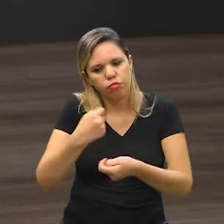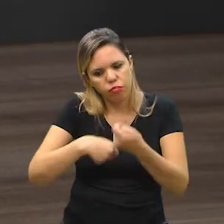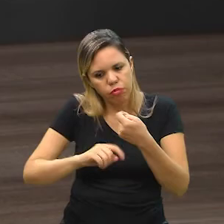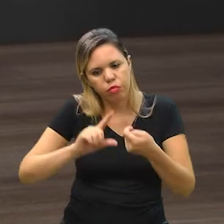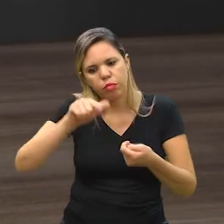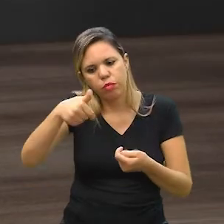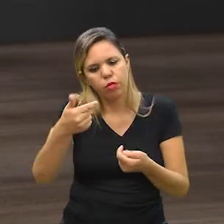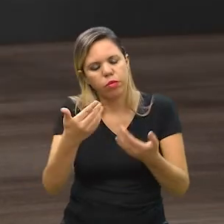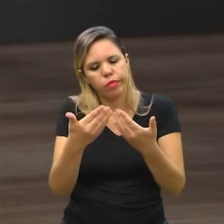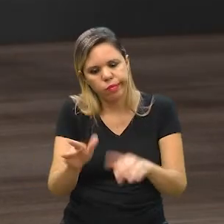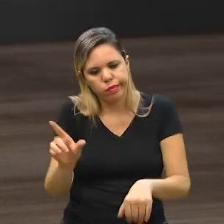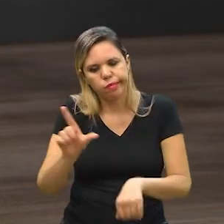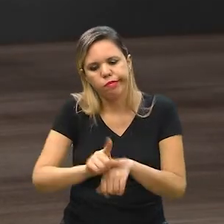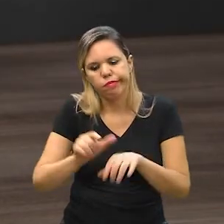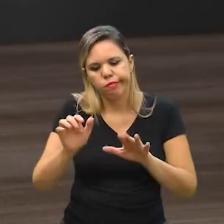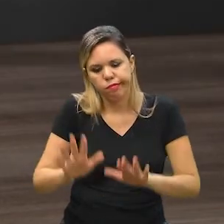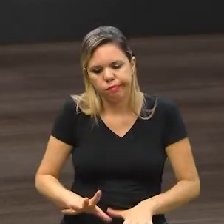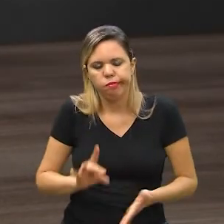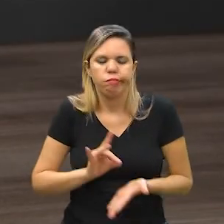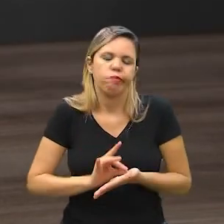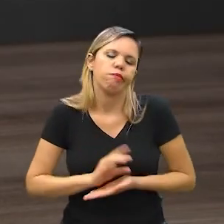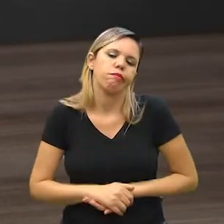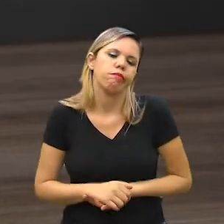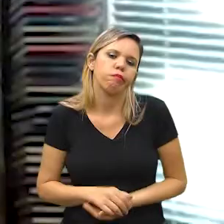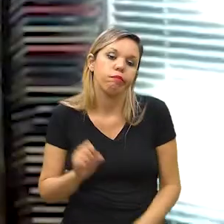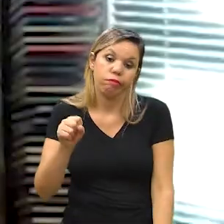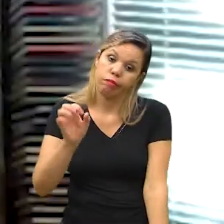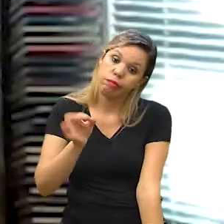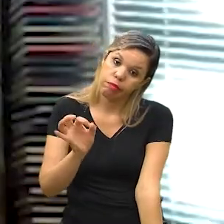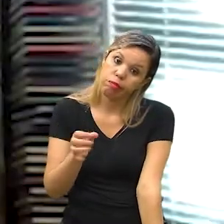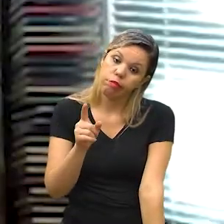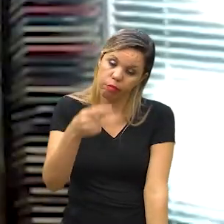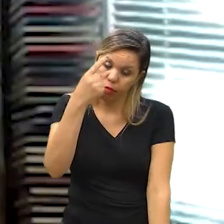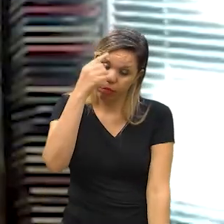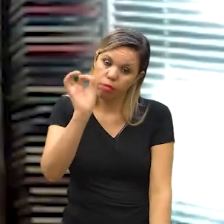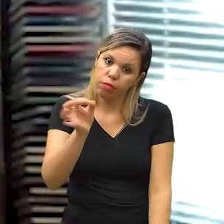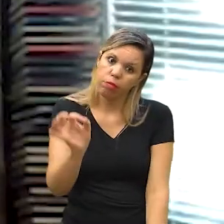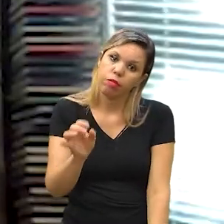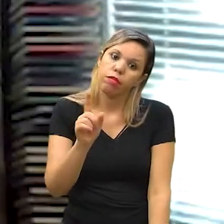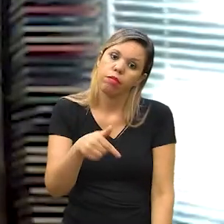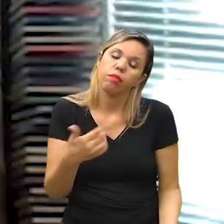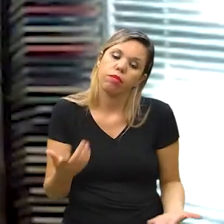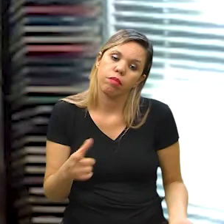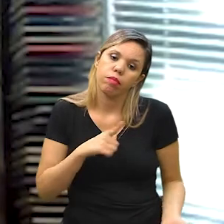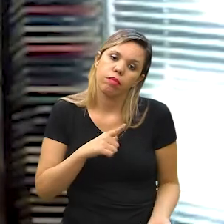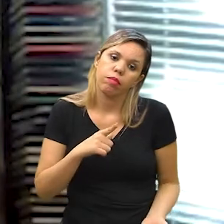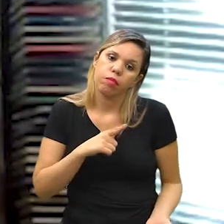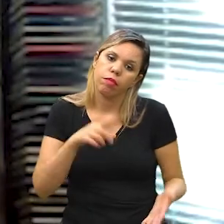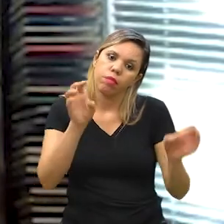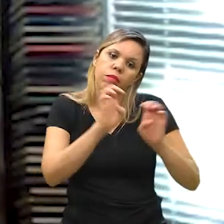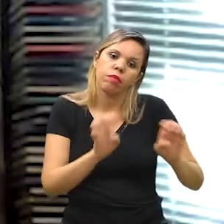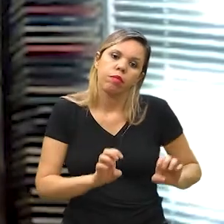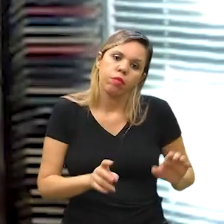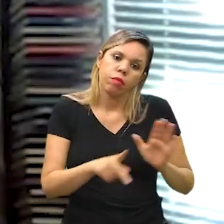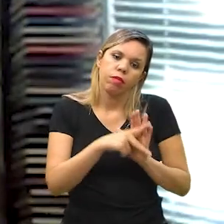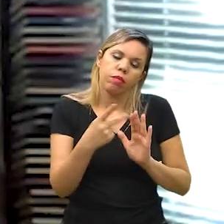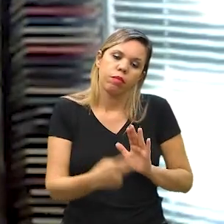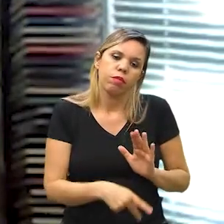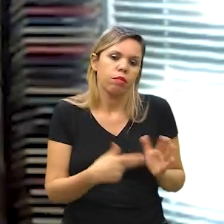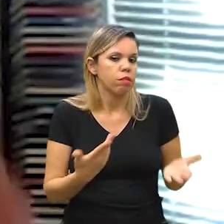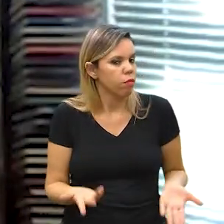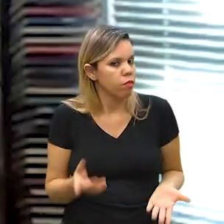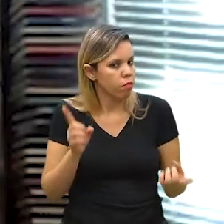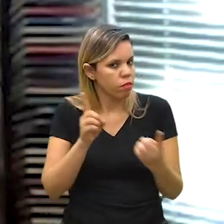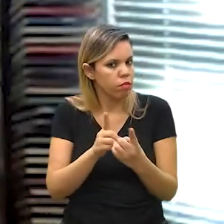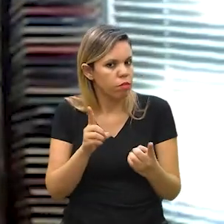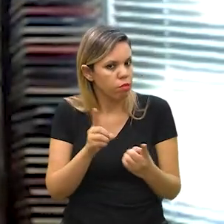seu negócio e depois para partir aí para algo maior? O ideal seria que ele tivesse uma estrutura,